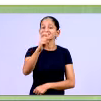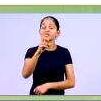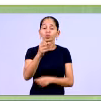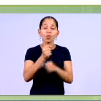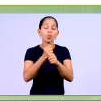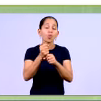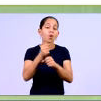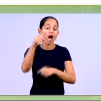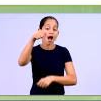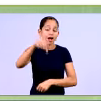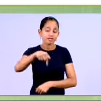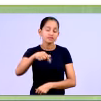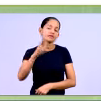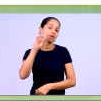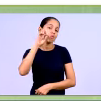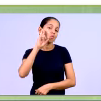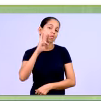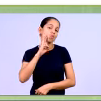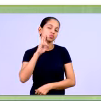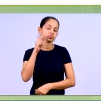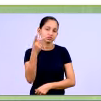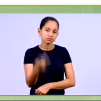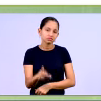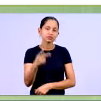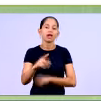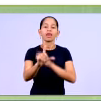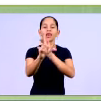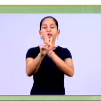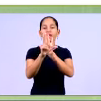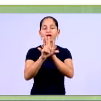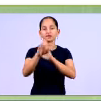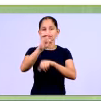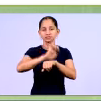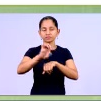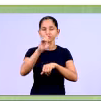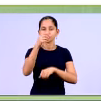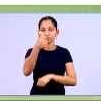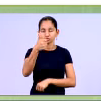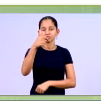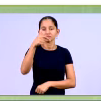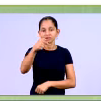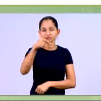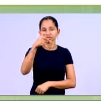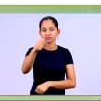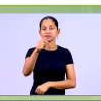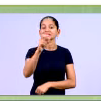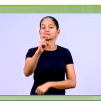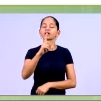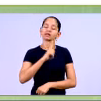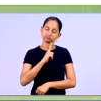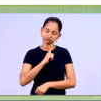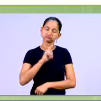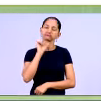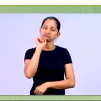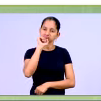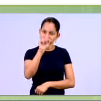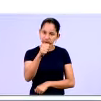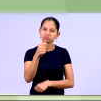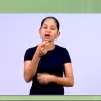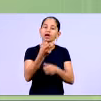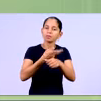quem está em Rondônia pode procurar a Lei Estadual 1775, que vai tratar da ME e